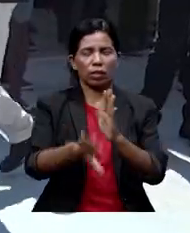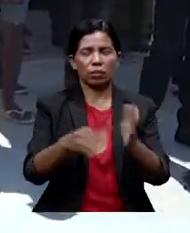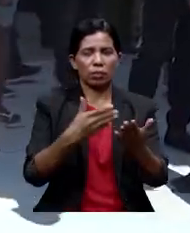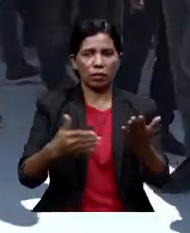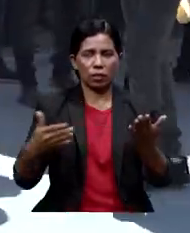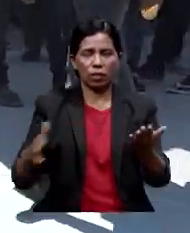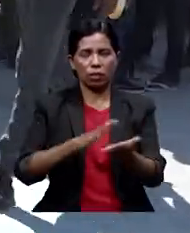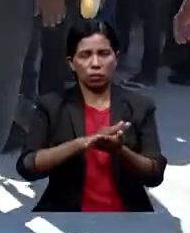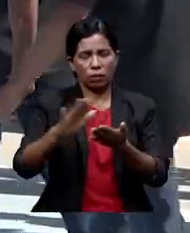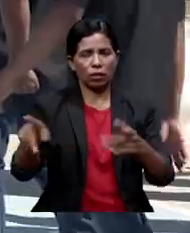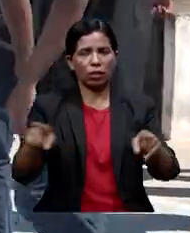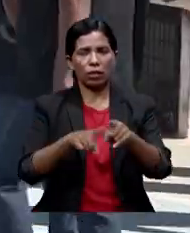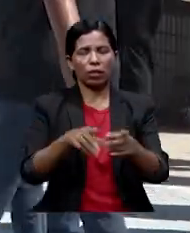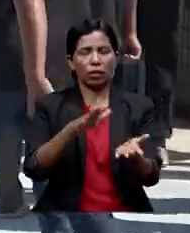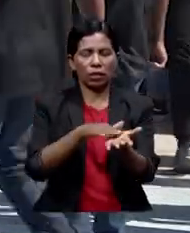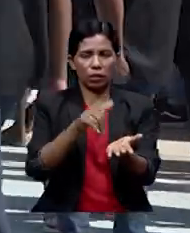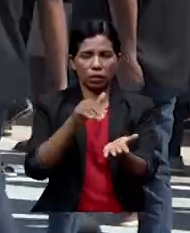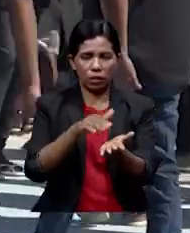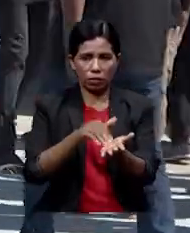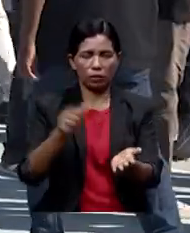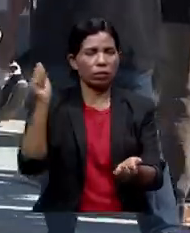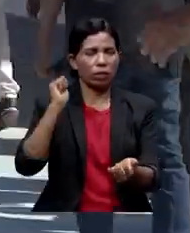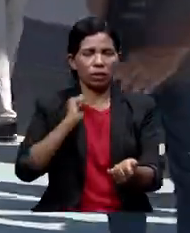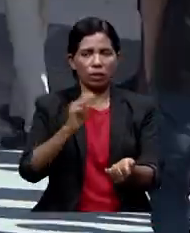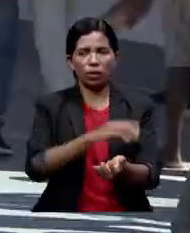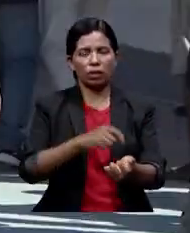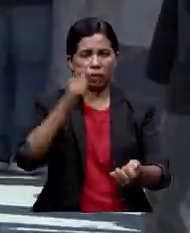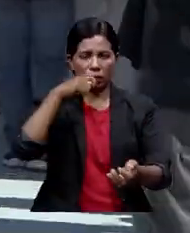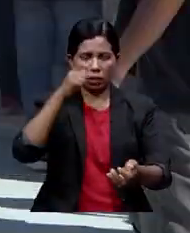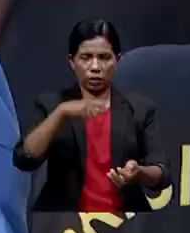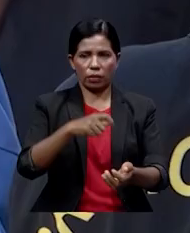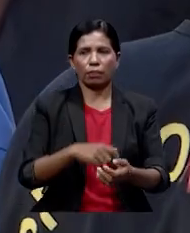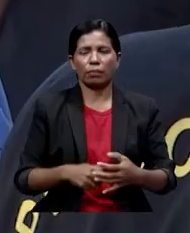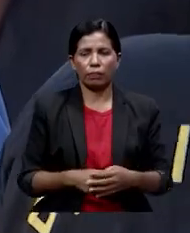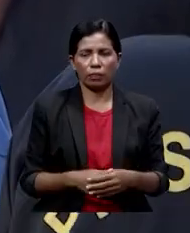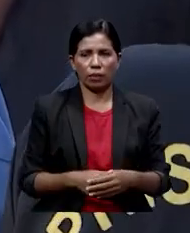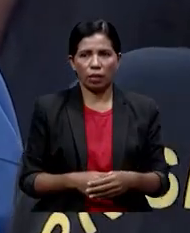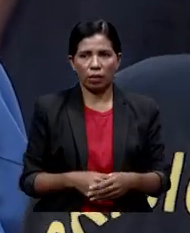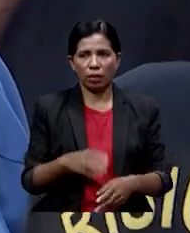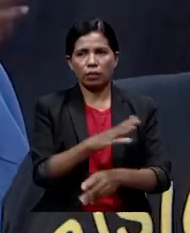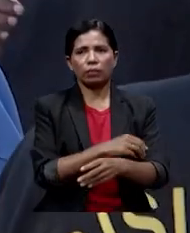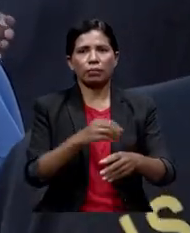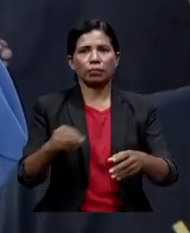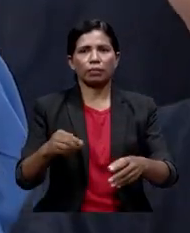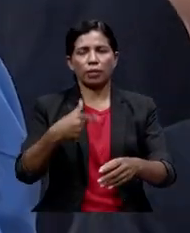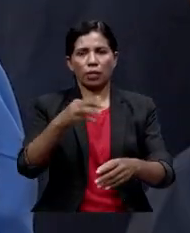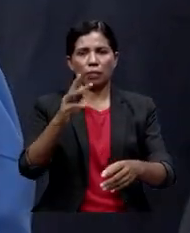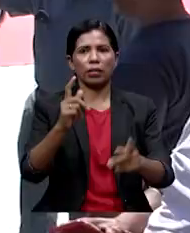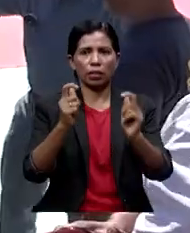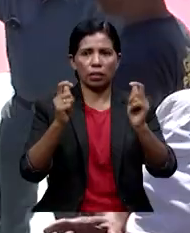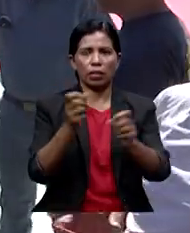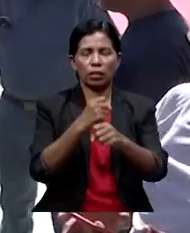equipamento se higiene, hanesan sabonete haris, no mos pasta dente e cocinehan. Rolamentação né, Giamen tenta a